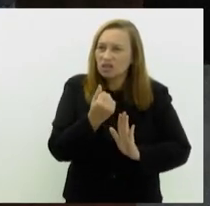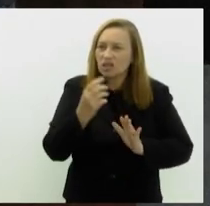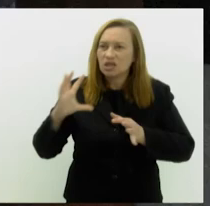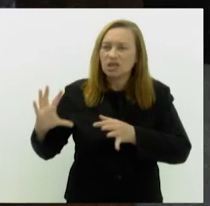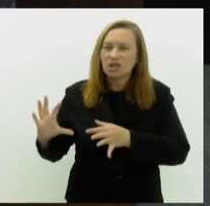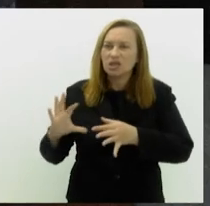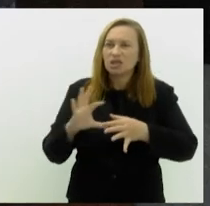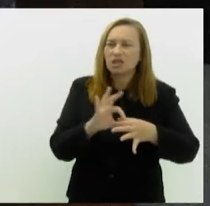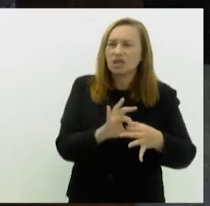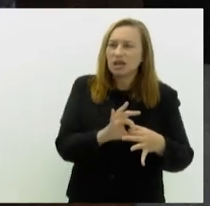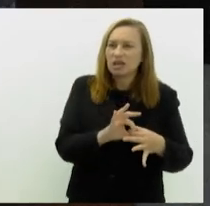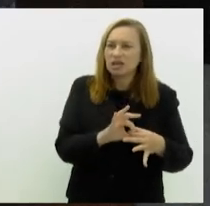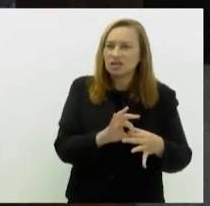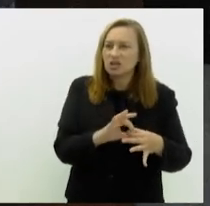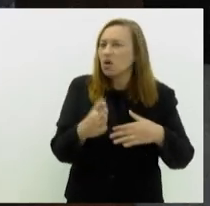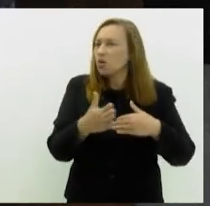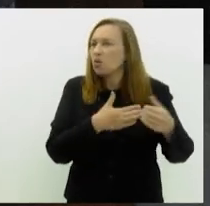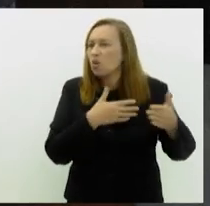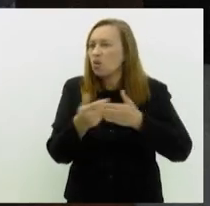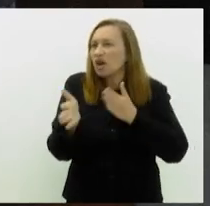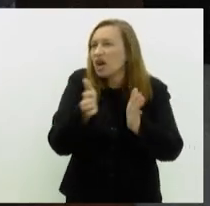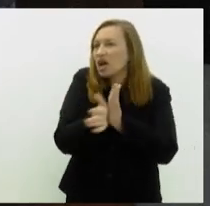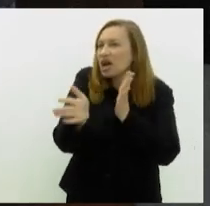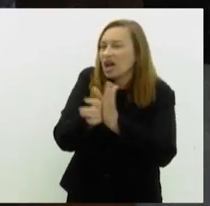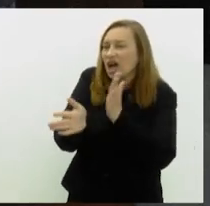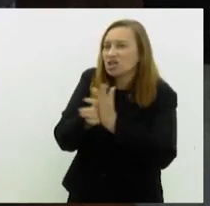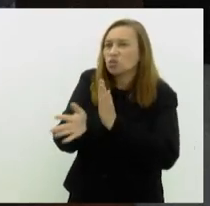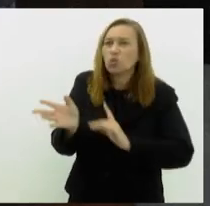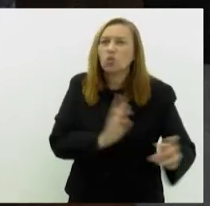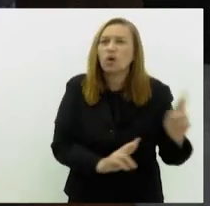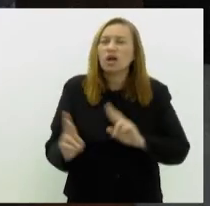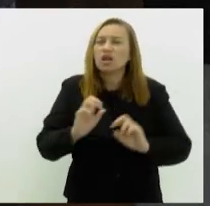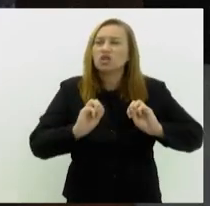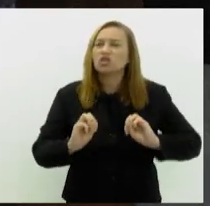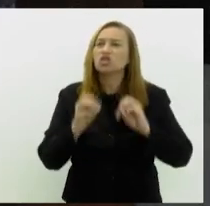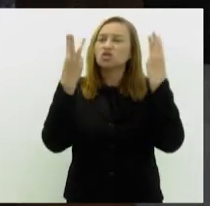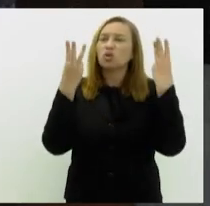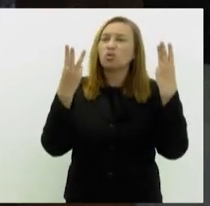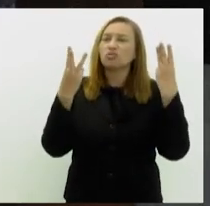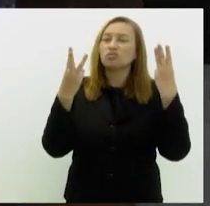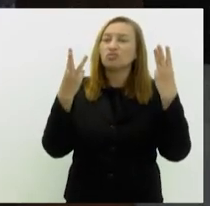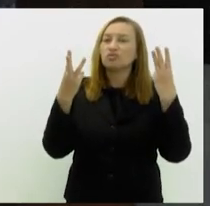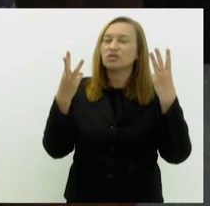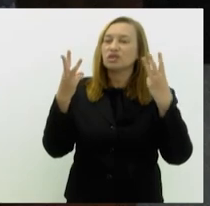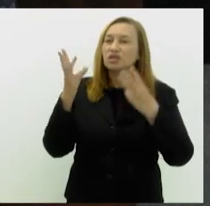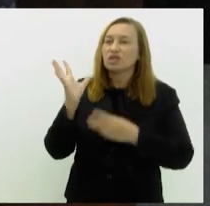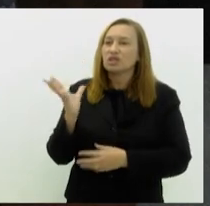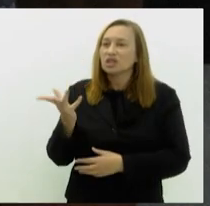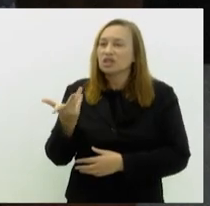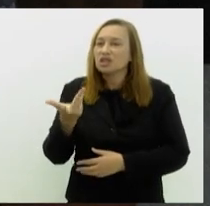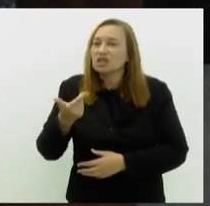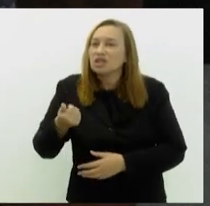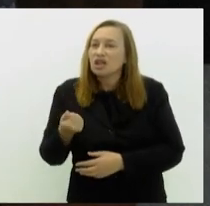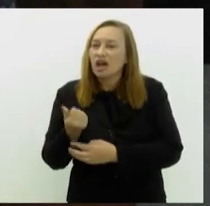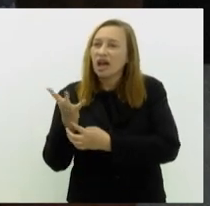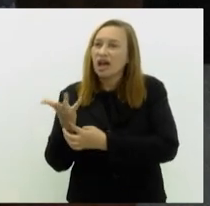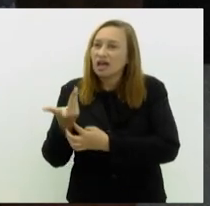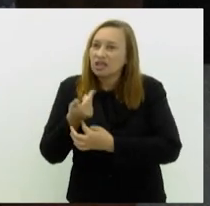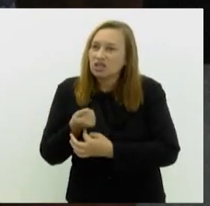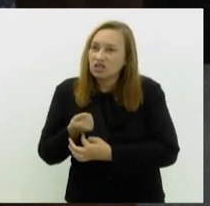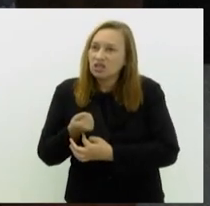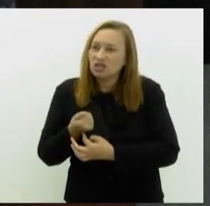ou indiretamente quaisquer despesas com relação de shows de artista que promova obras de